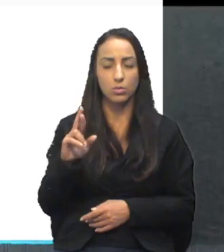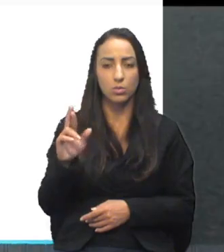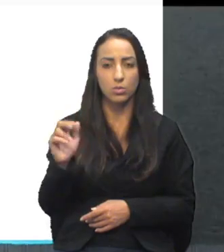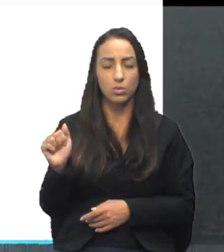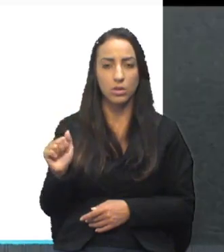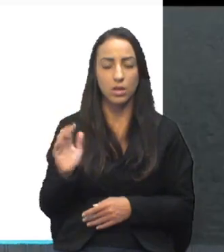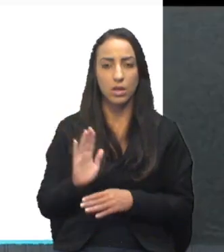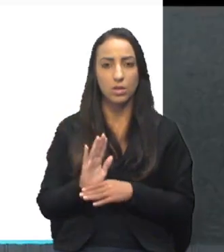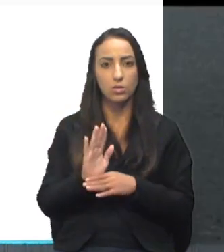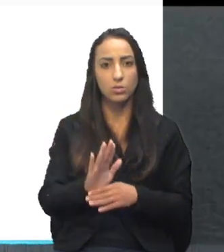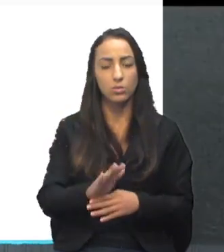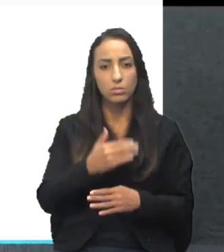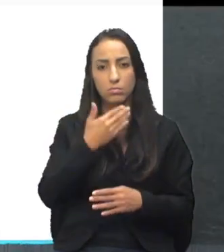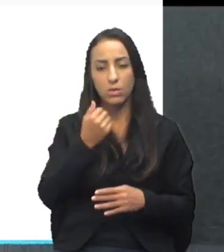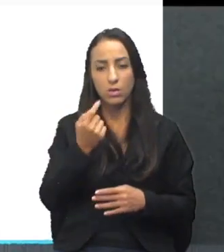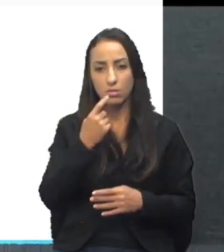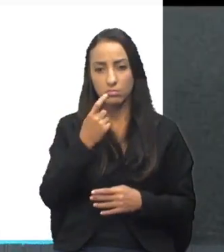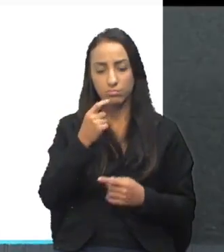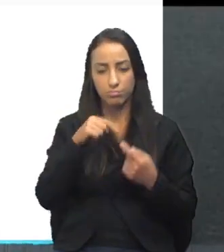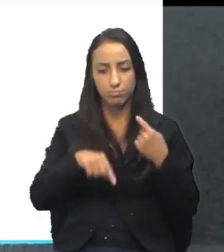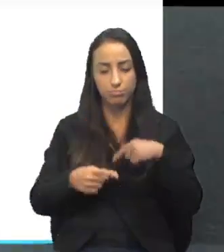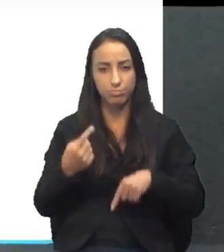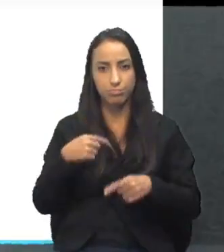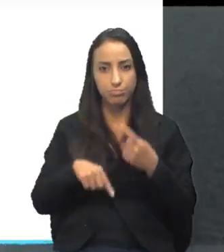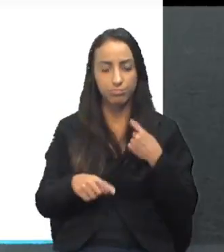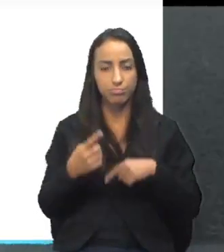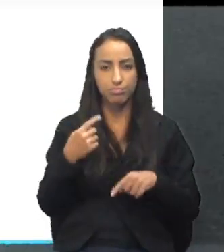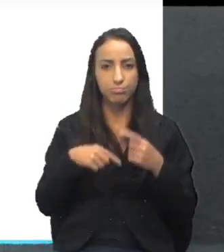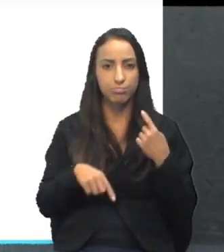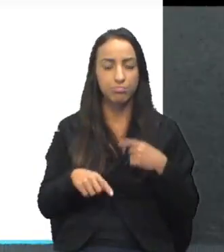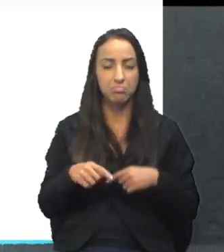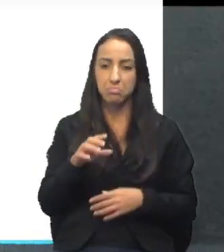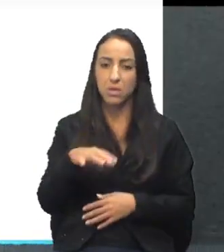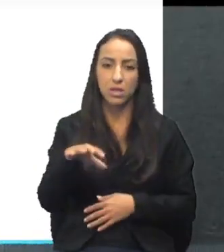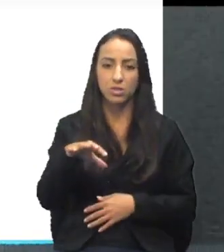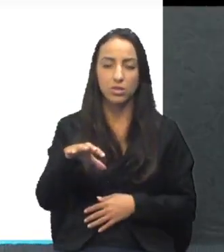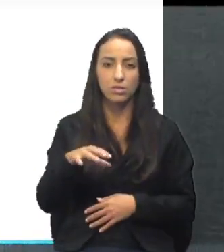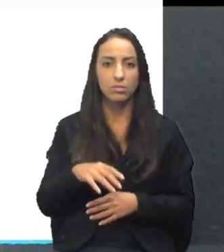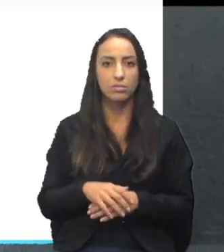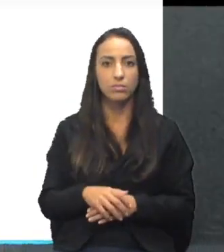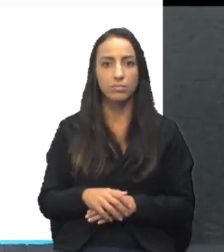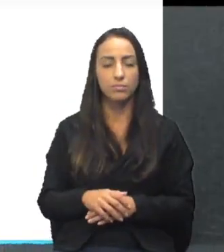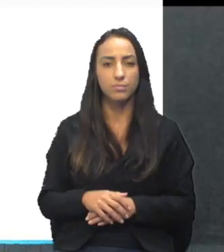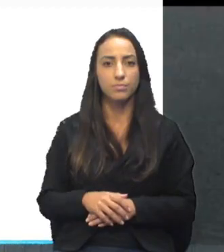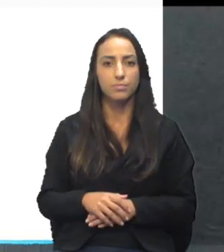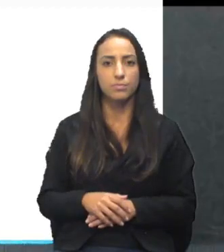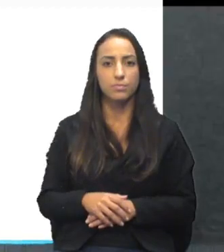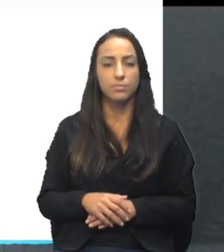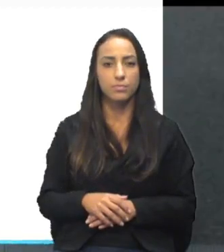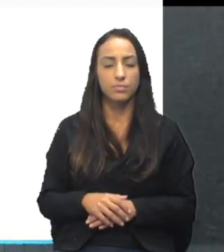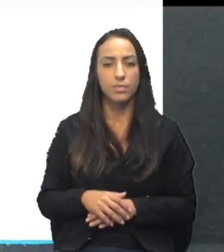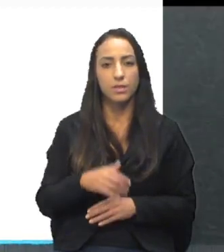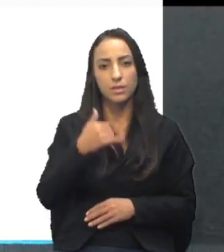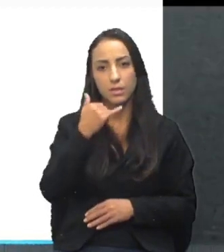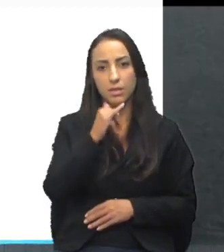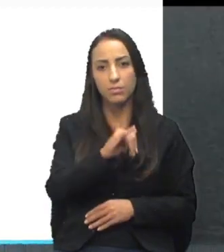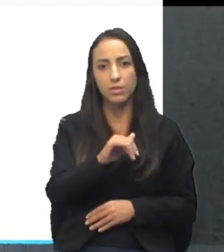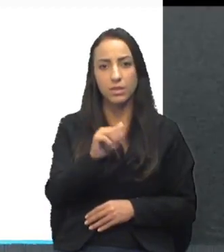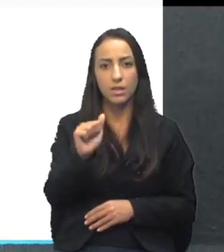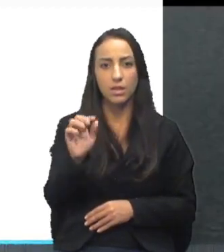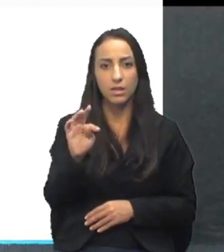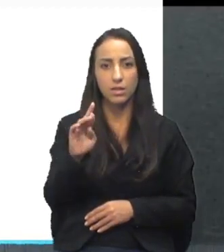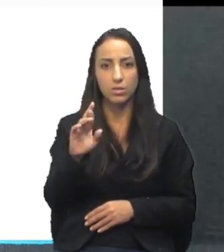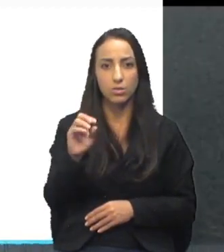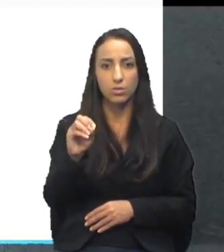de melhora do fluxo sanguíneo de determinada região. Fazendo esse estímulo, você evita a